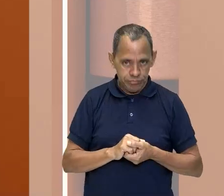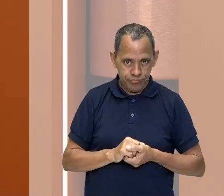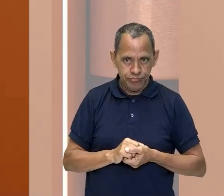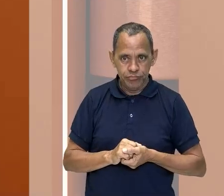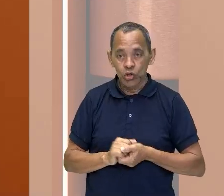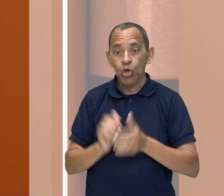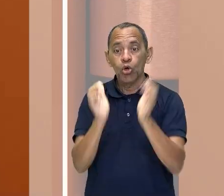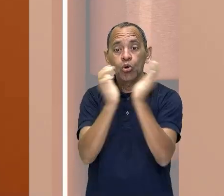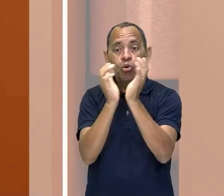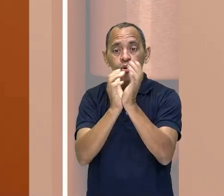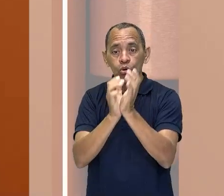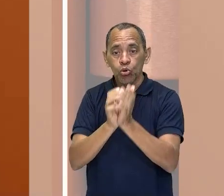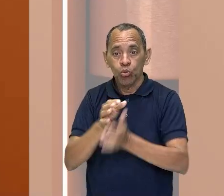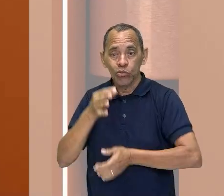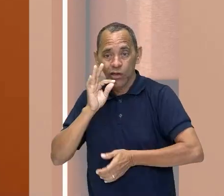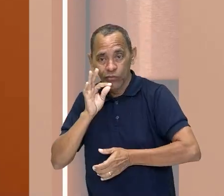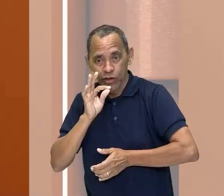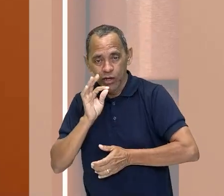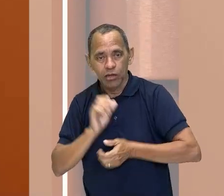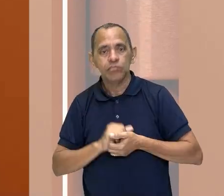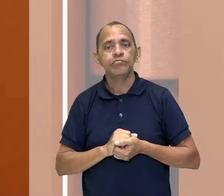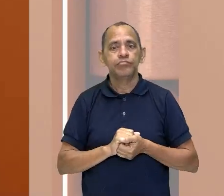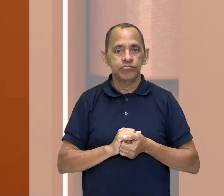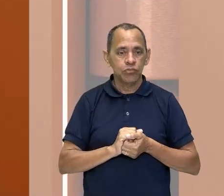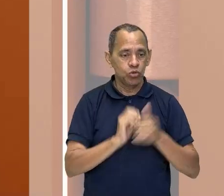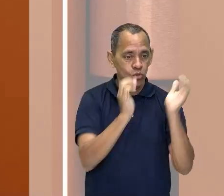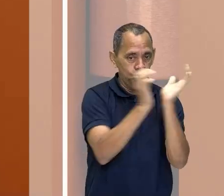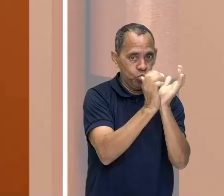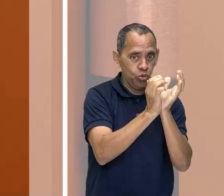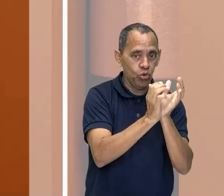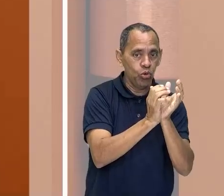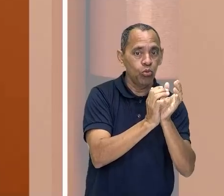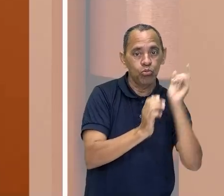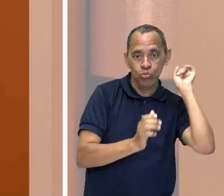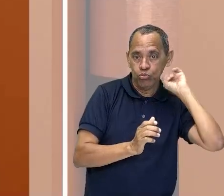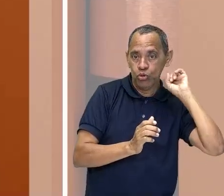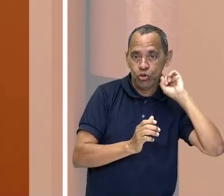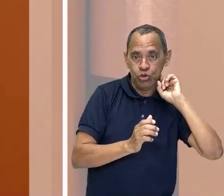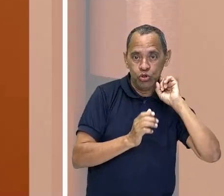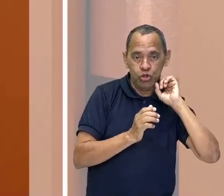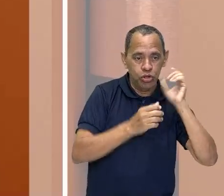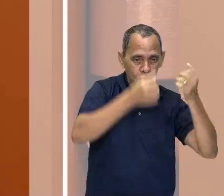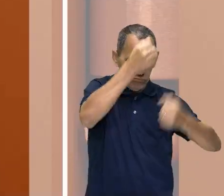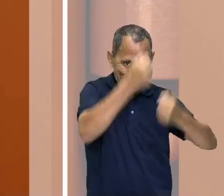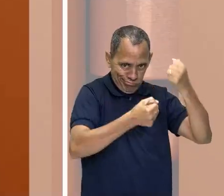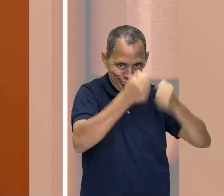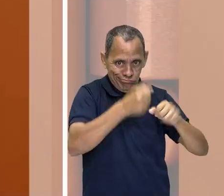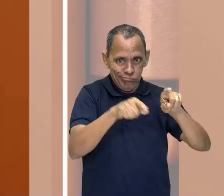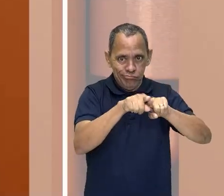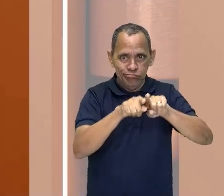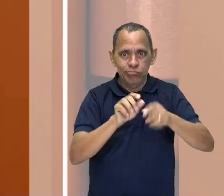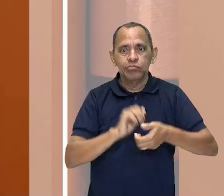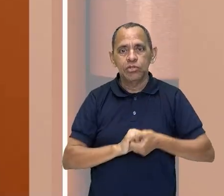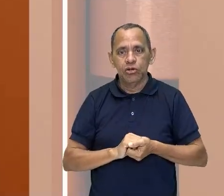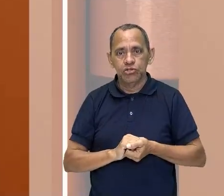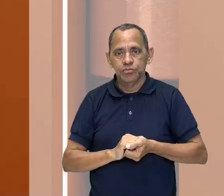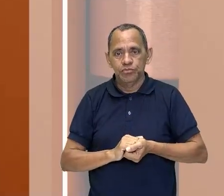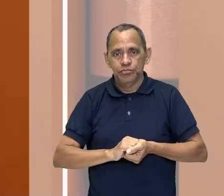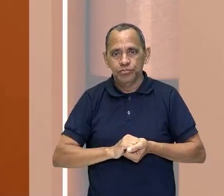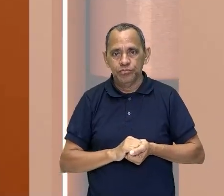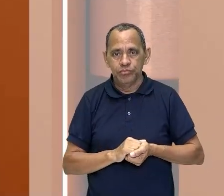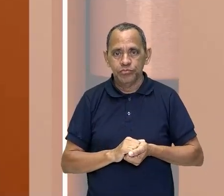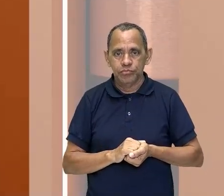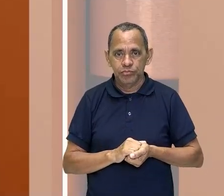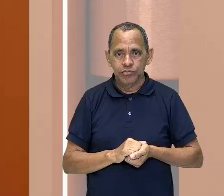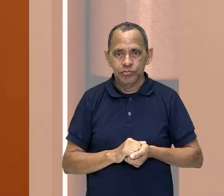aos cafeicultores, produtores de café, e a oligarquia mineira ligada à produção de leite. Por isso que conseguiu, então,